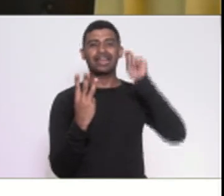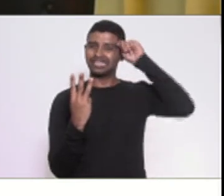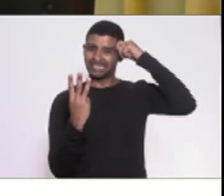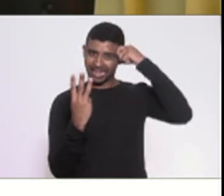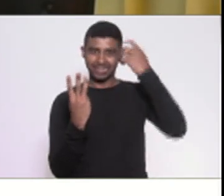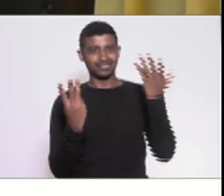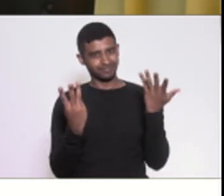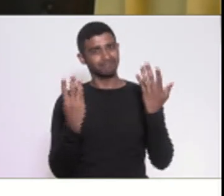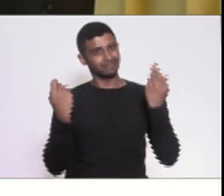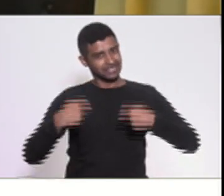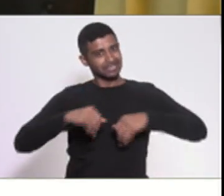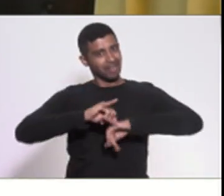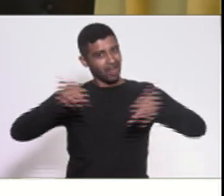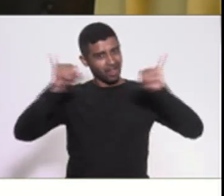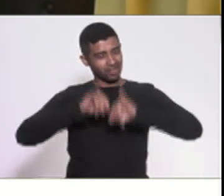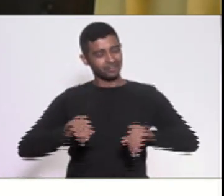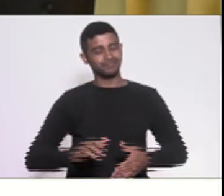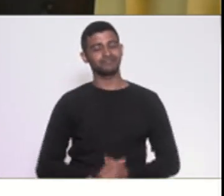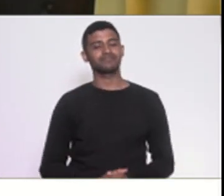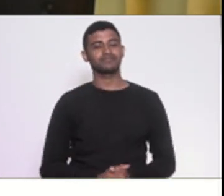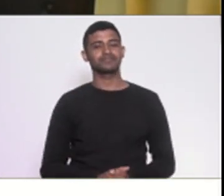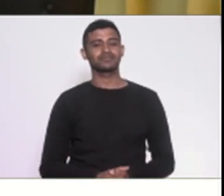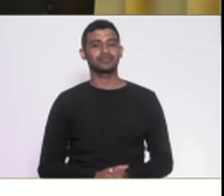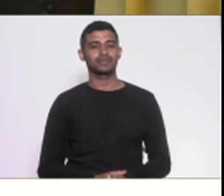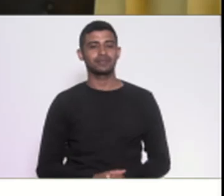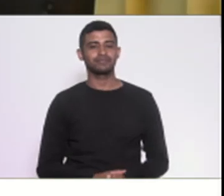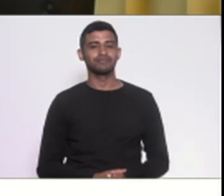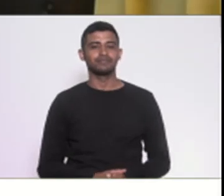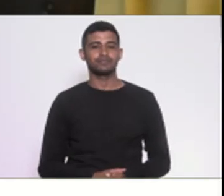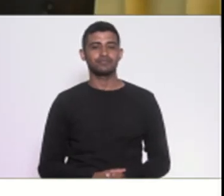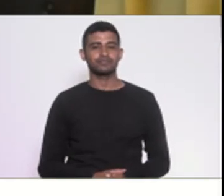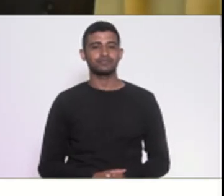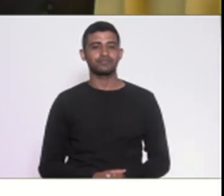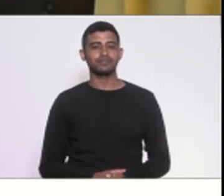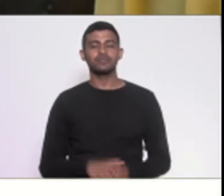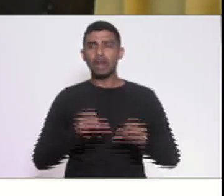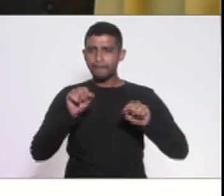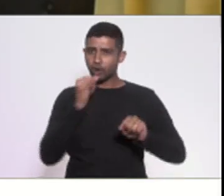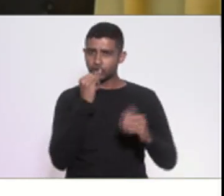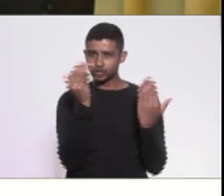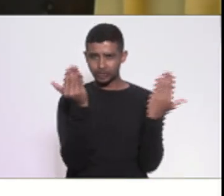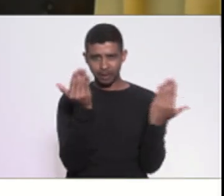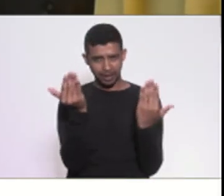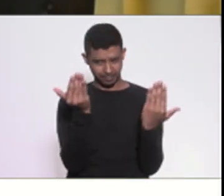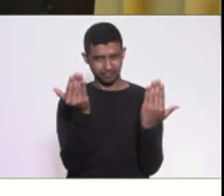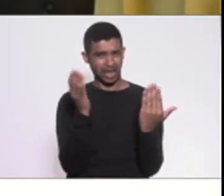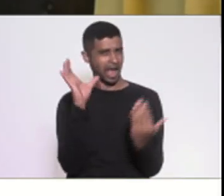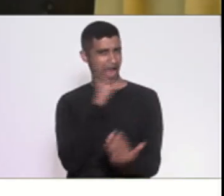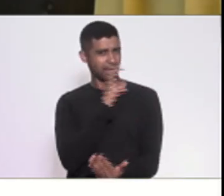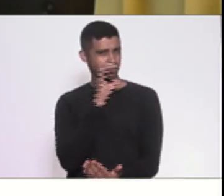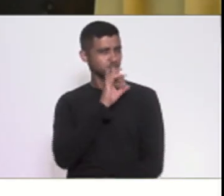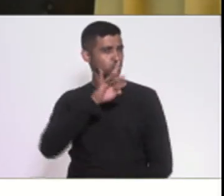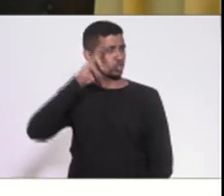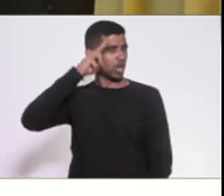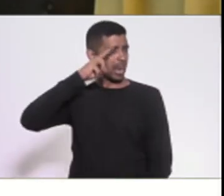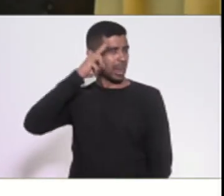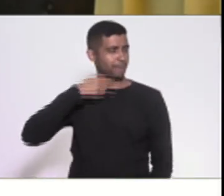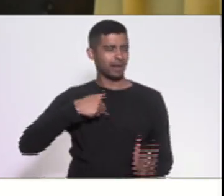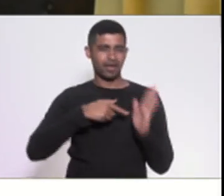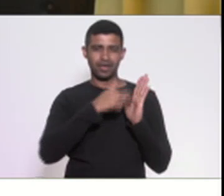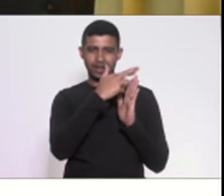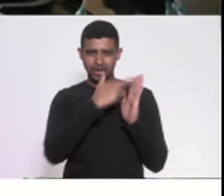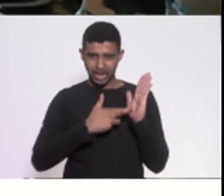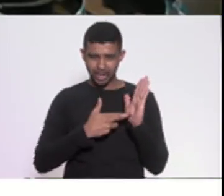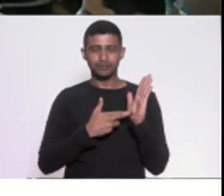de ser ressaltado. Posso dar uma ilustrada? Eu quero aqui até lembrar, esse relatório teve,